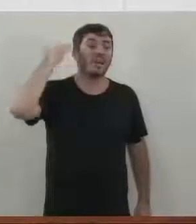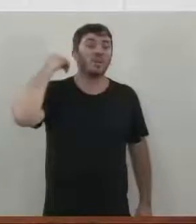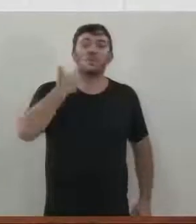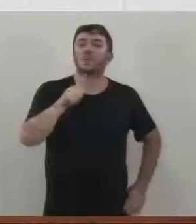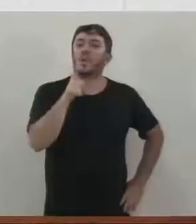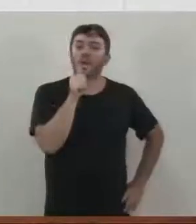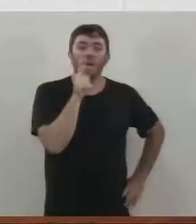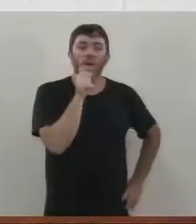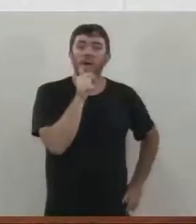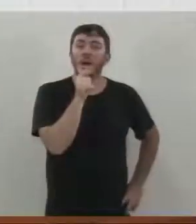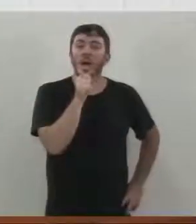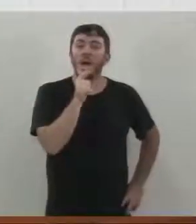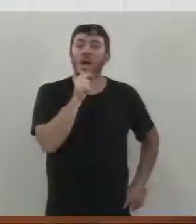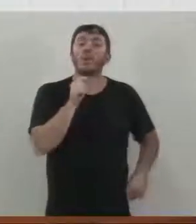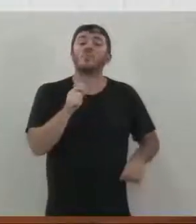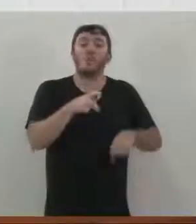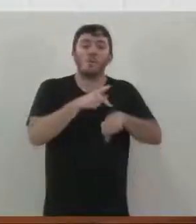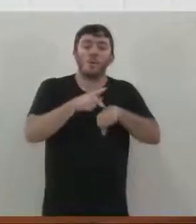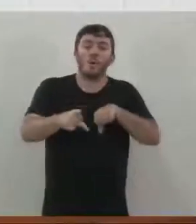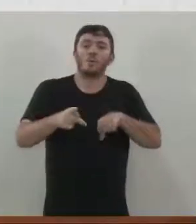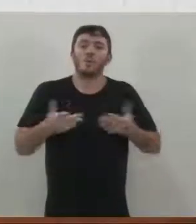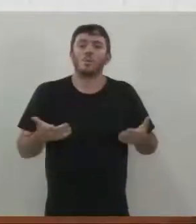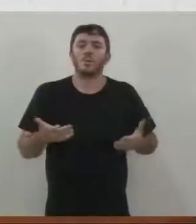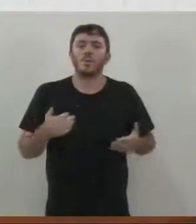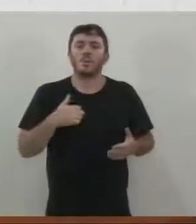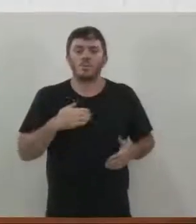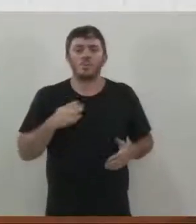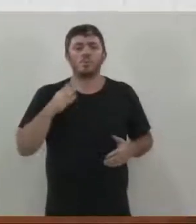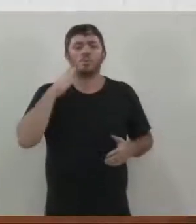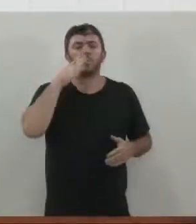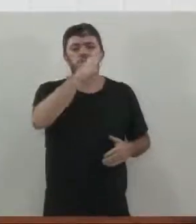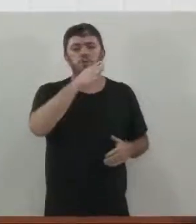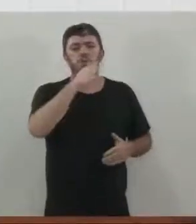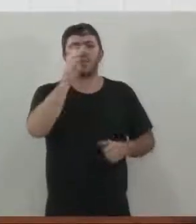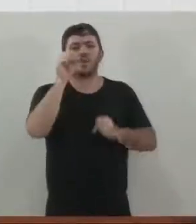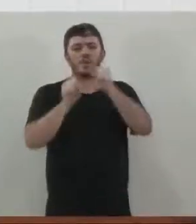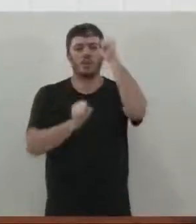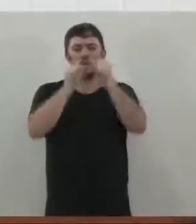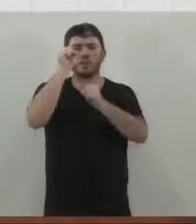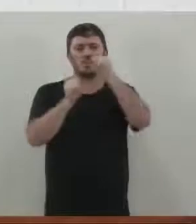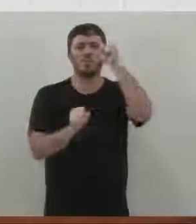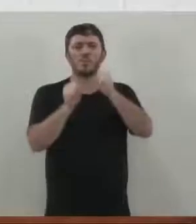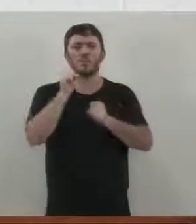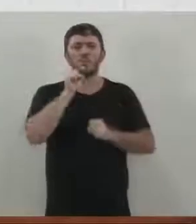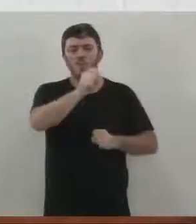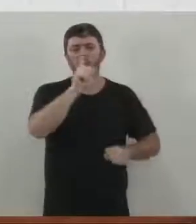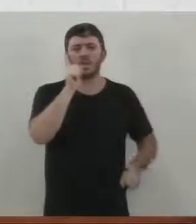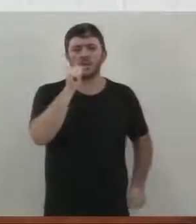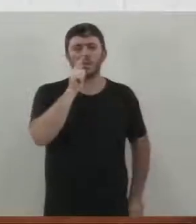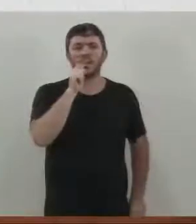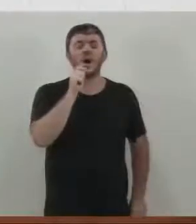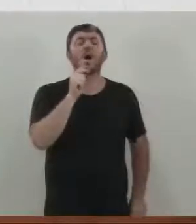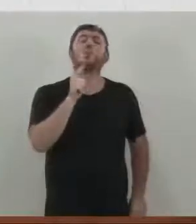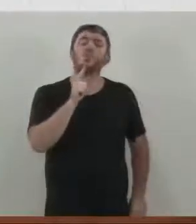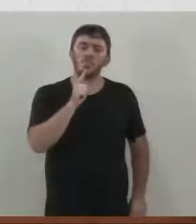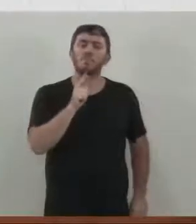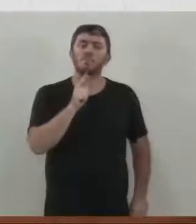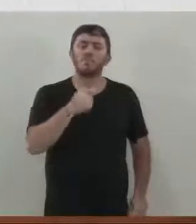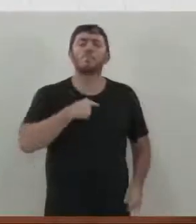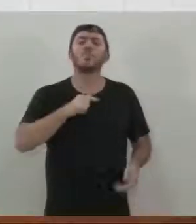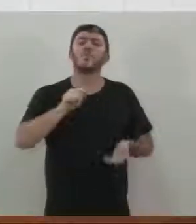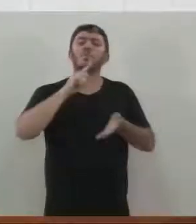potável. Então, junto à Sanebave, fiz a indicação 543/2018 e fomos